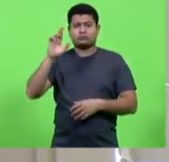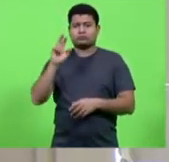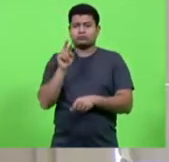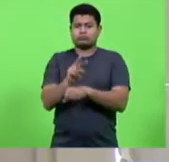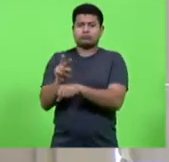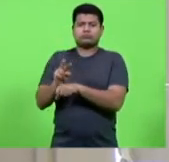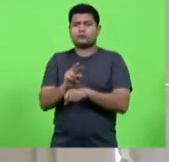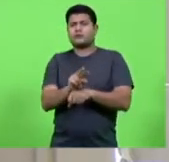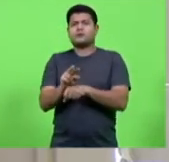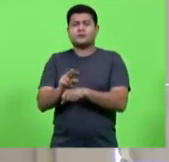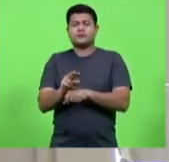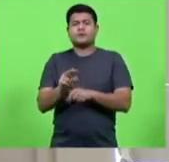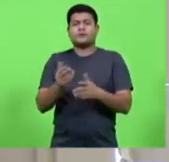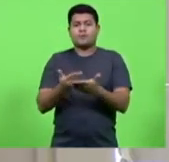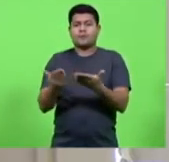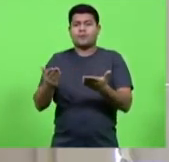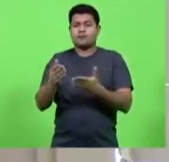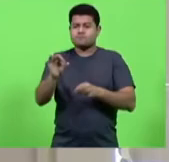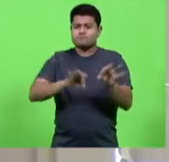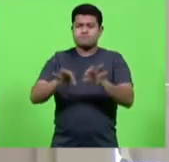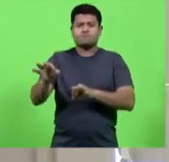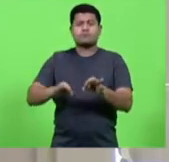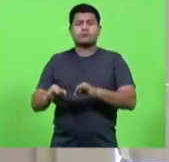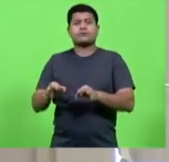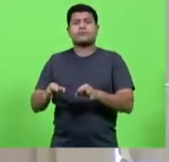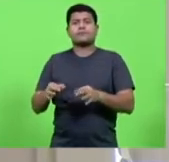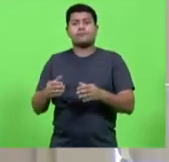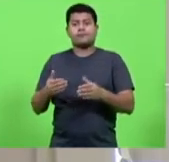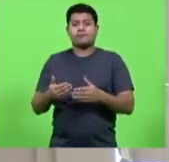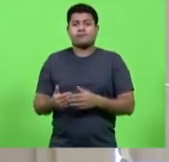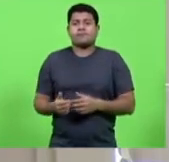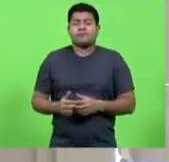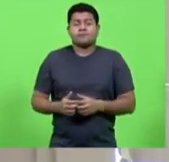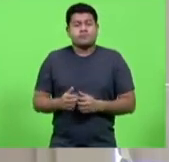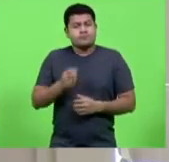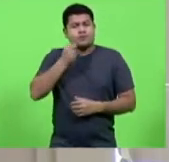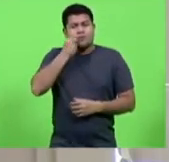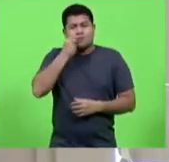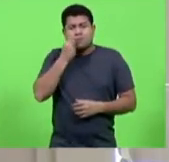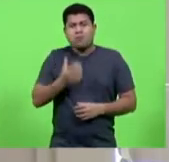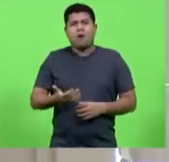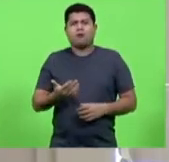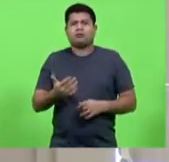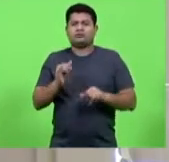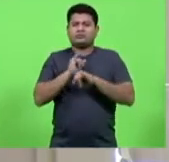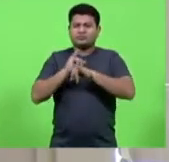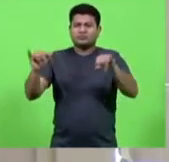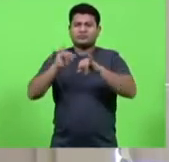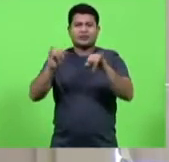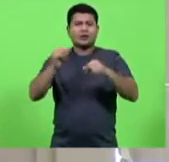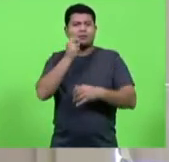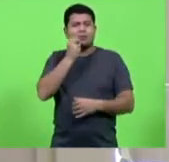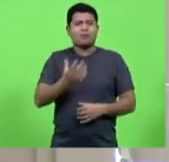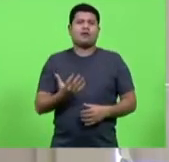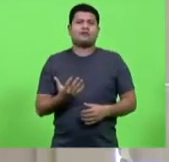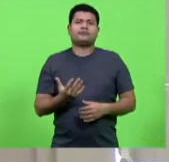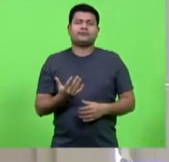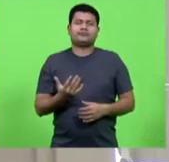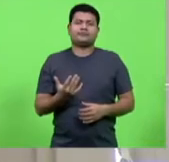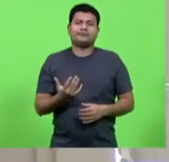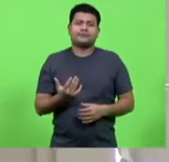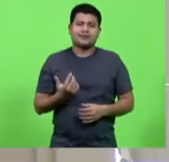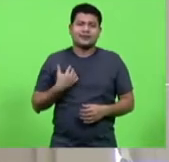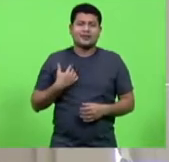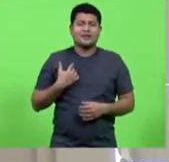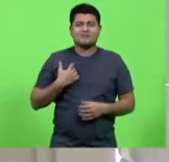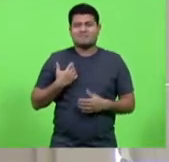boa, uma excelente, uma excepcional notícia para os moradores do Vale do Itajaí. Enfim,